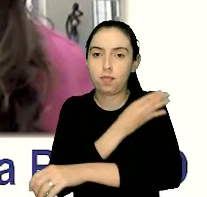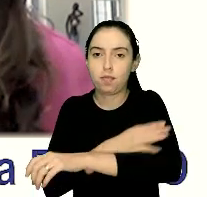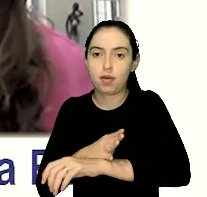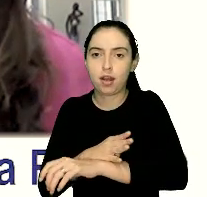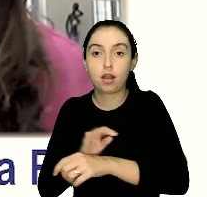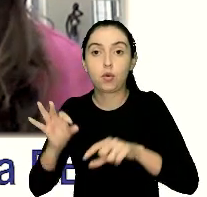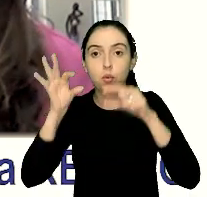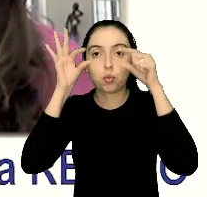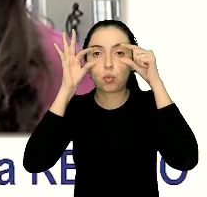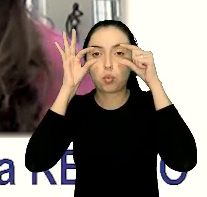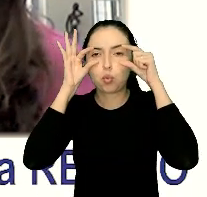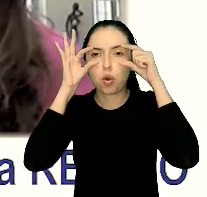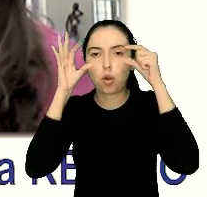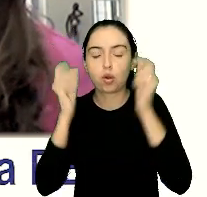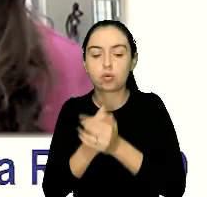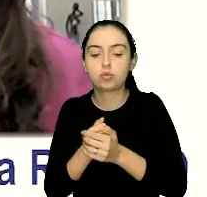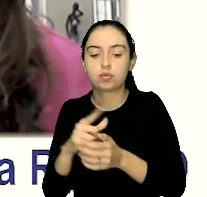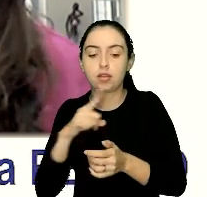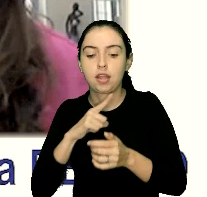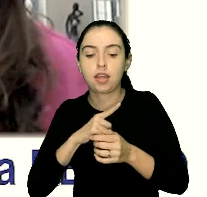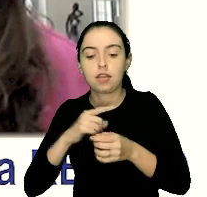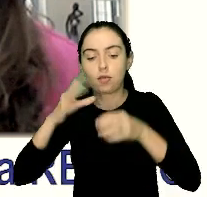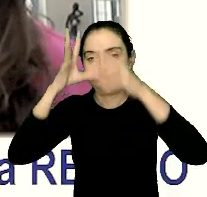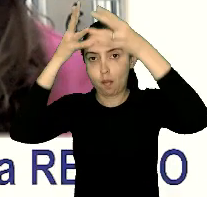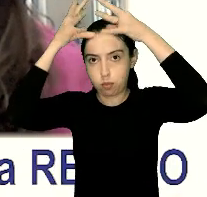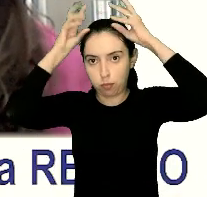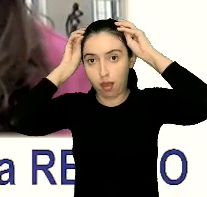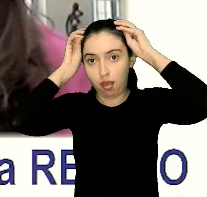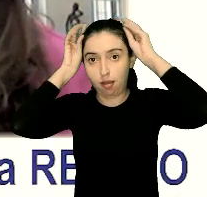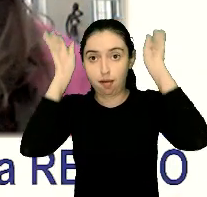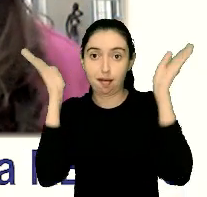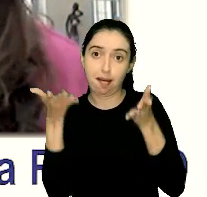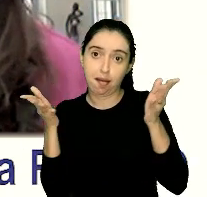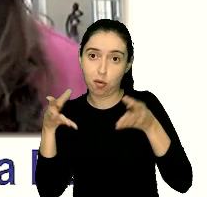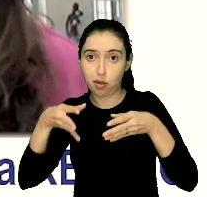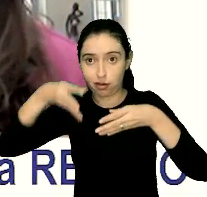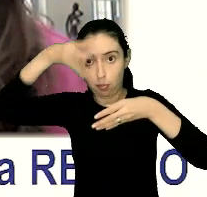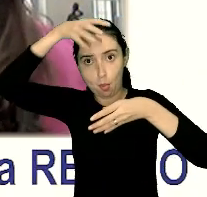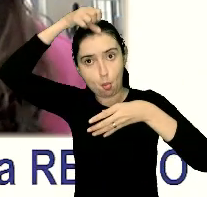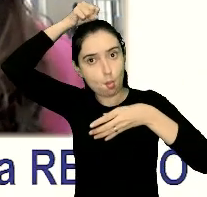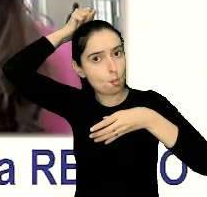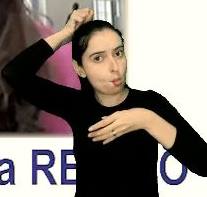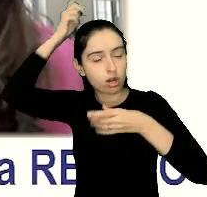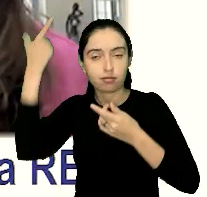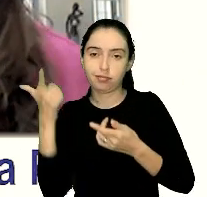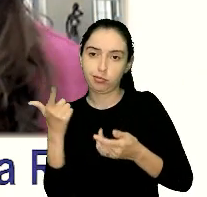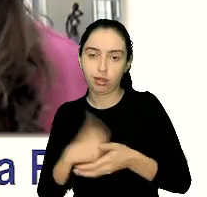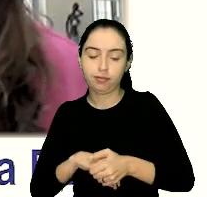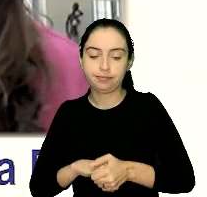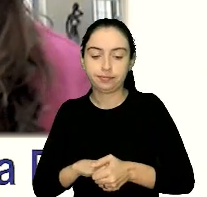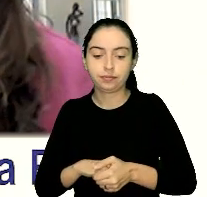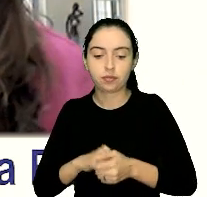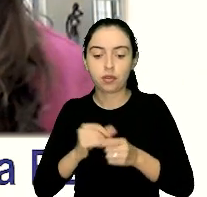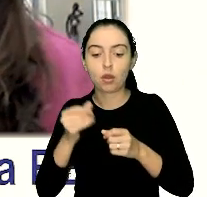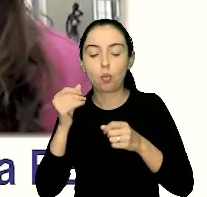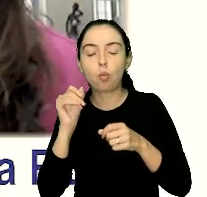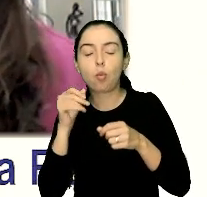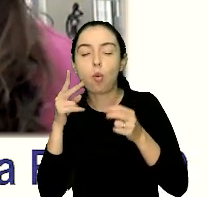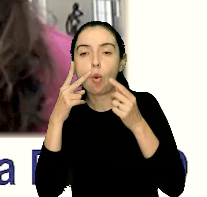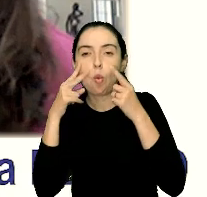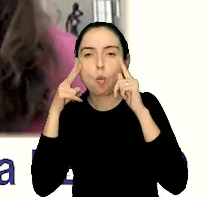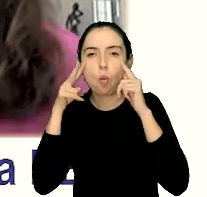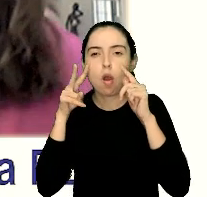muito cabelo, mas agora estou bastante calvo. Tenho olhos castanhos, cabelos castanhos. Estou trajando um